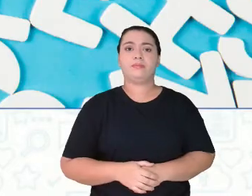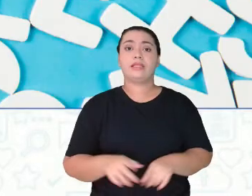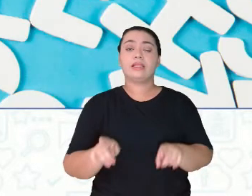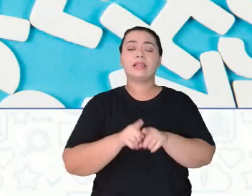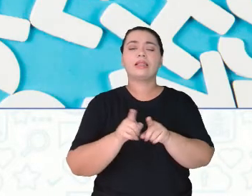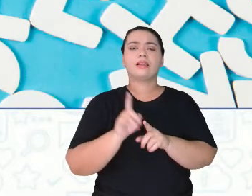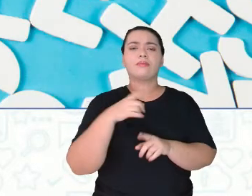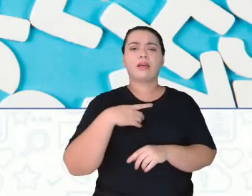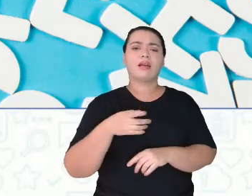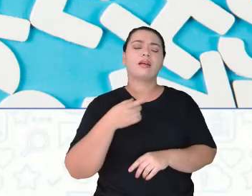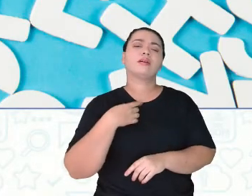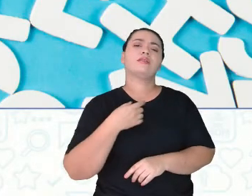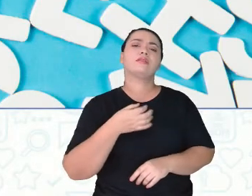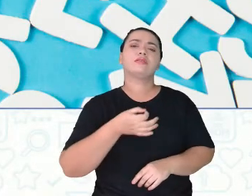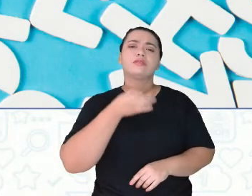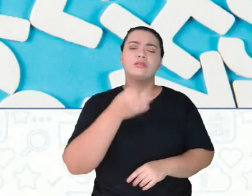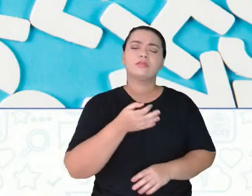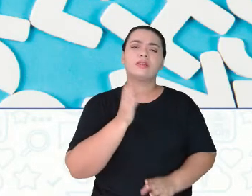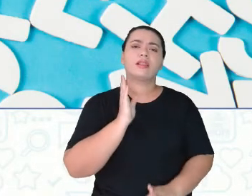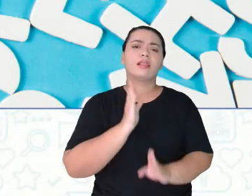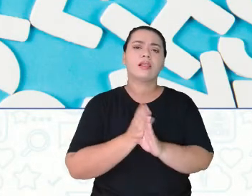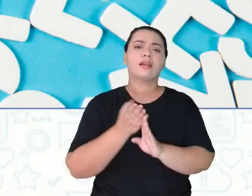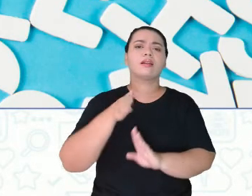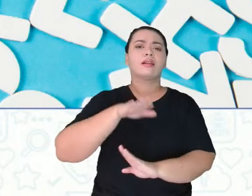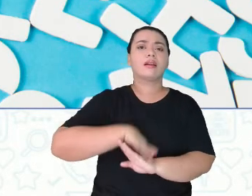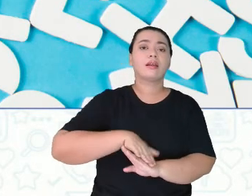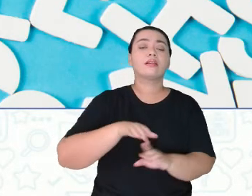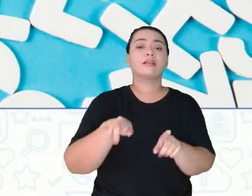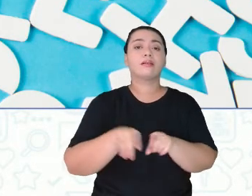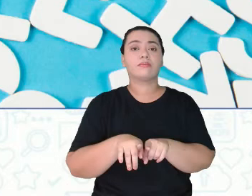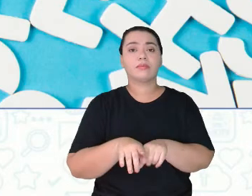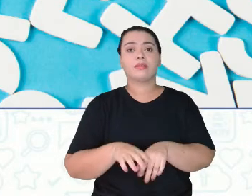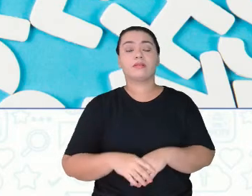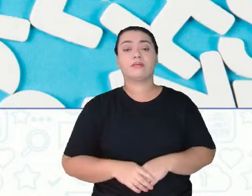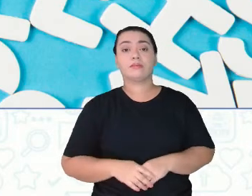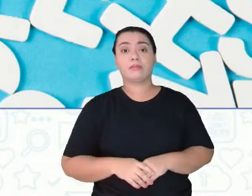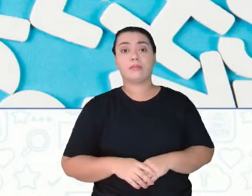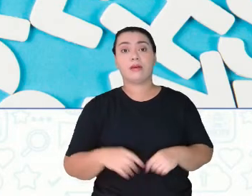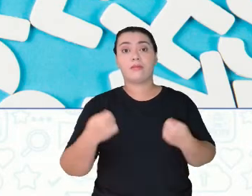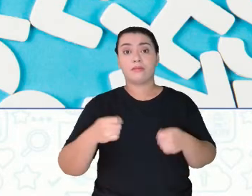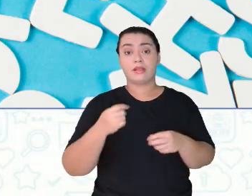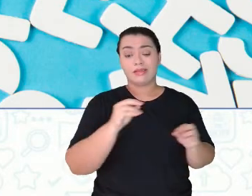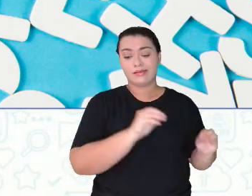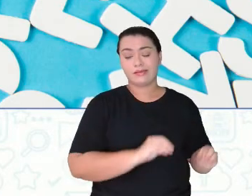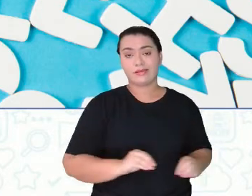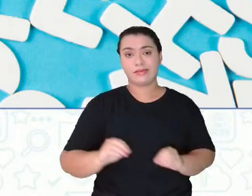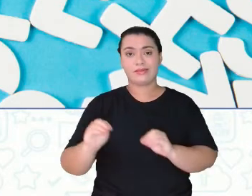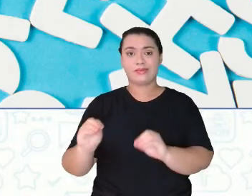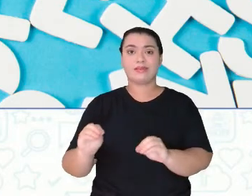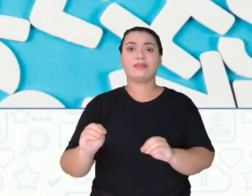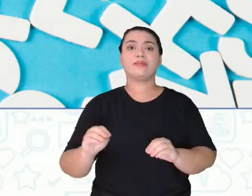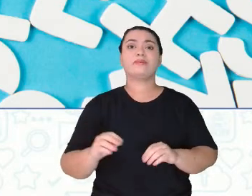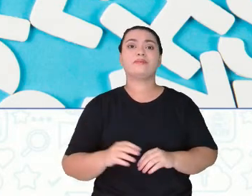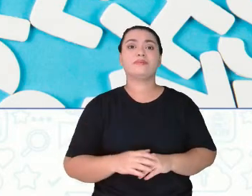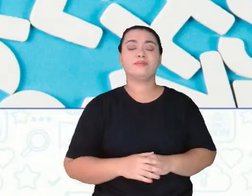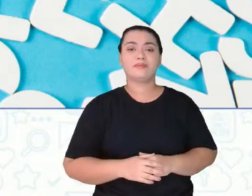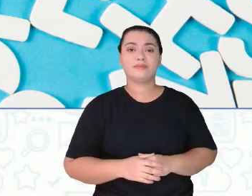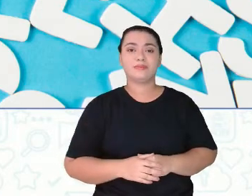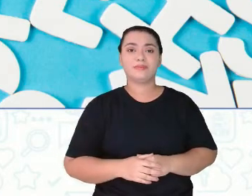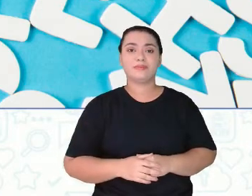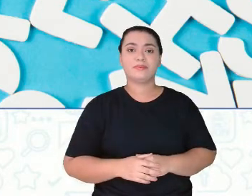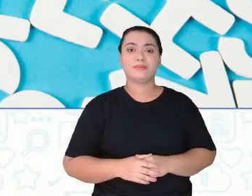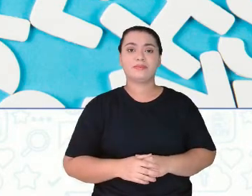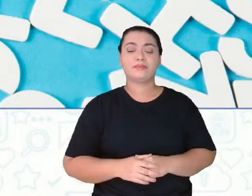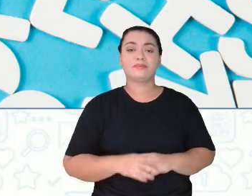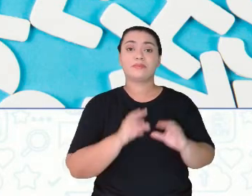Discurso direto e discurso indireto. Quando a gente está escrevendo um texto, especialmente quando a gente tem que transcrever, estou falando todo rápido, né? Quando a